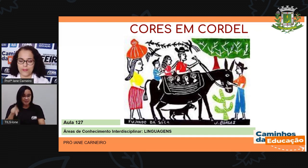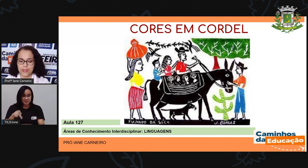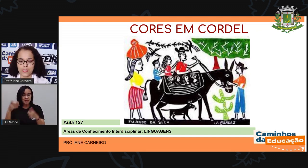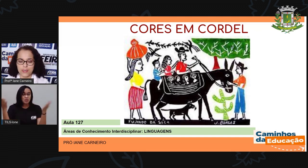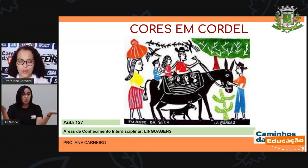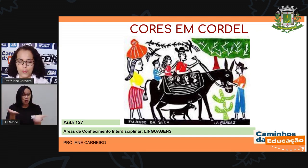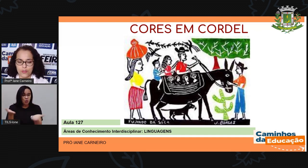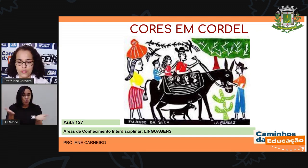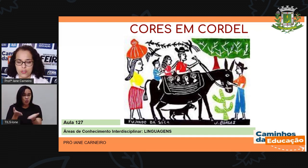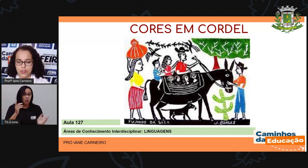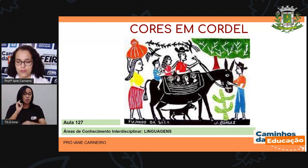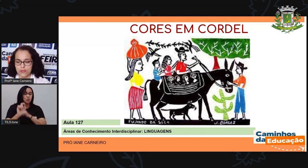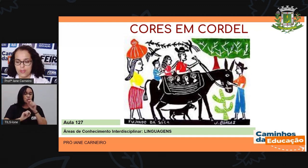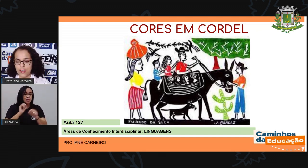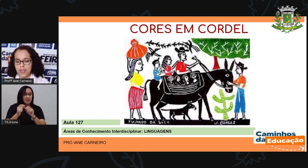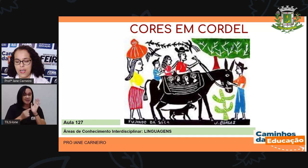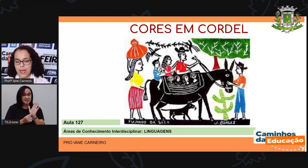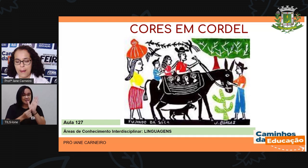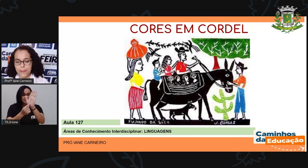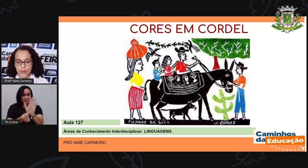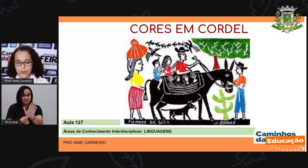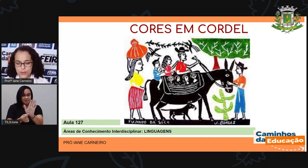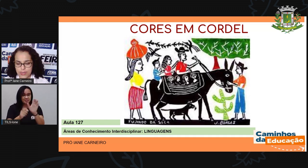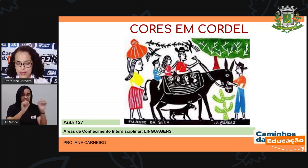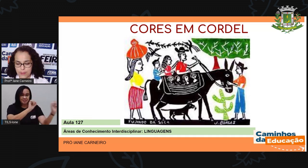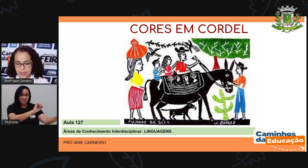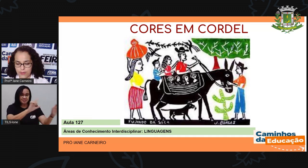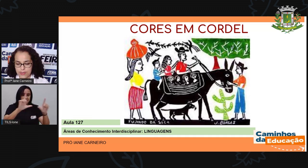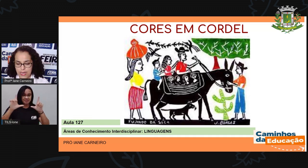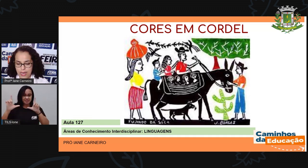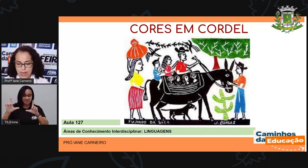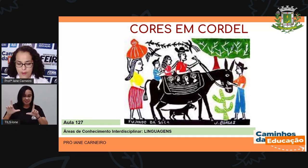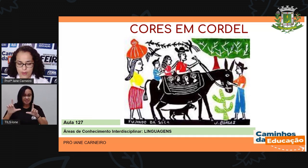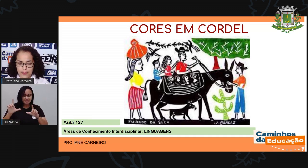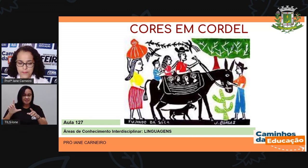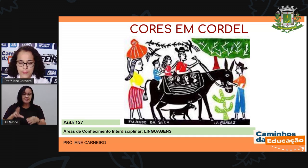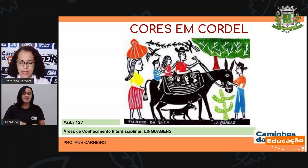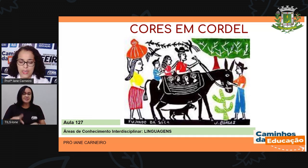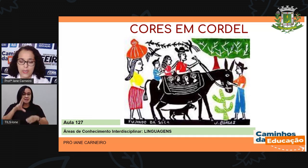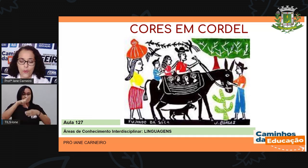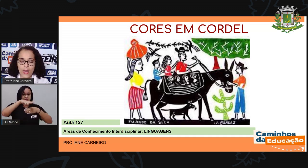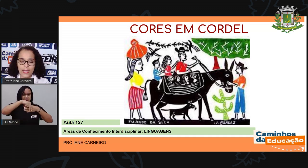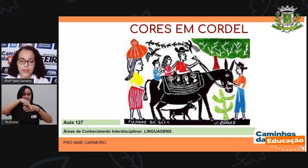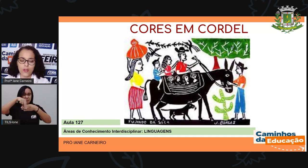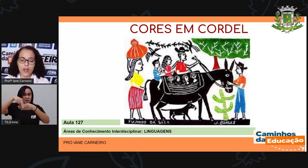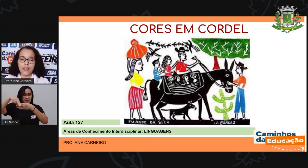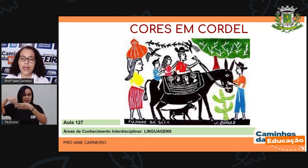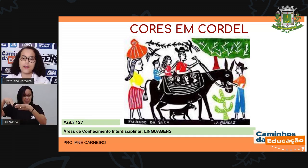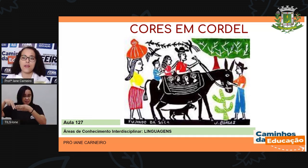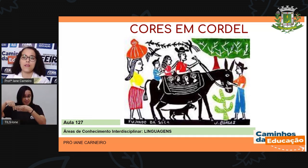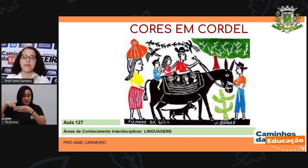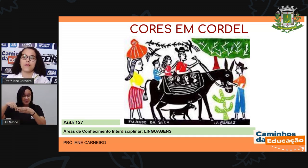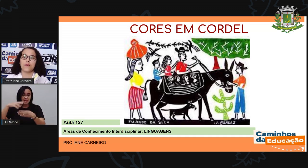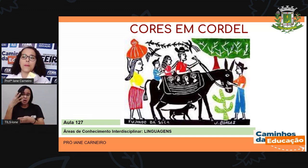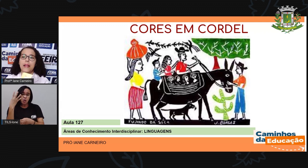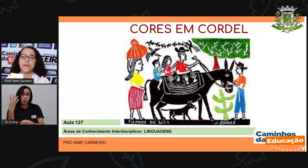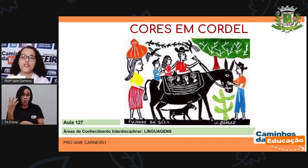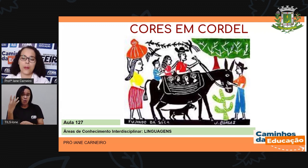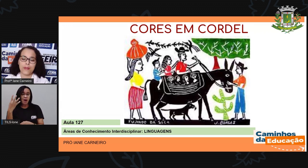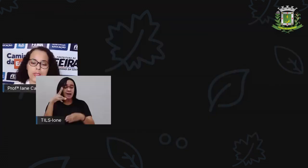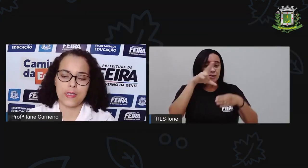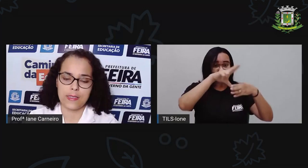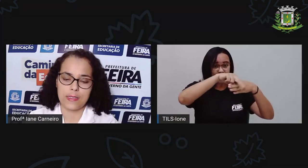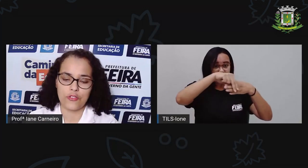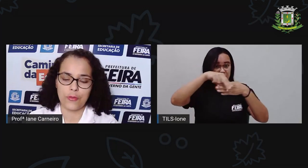mostrar para vocês. Só um minutinho. A Pró trouxe aqui para a nossa aula quatro cordéis para